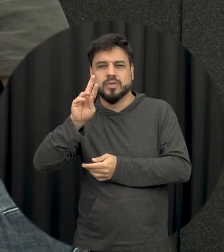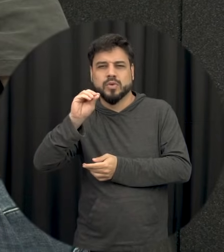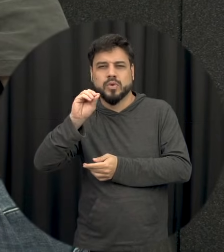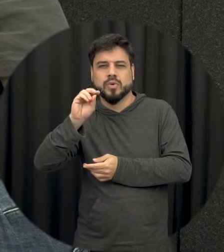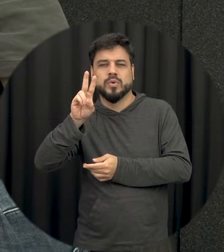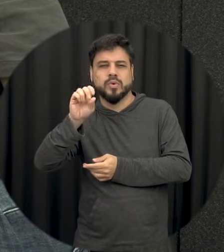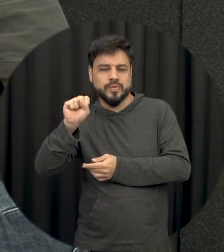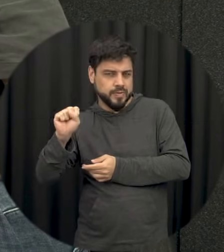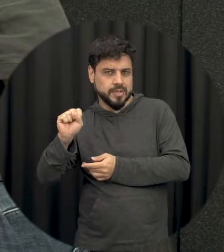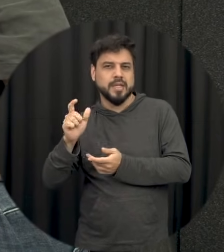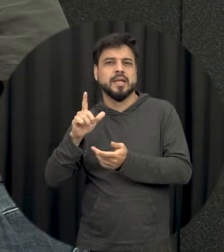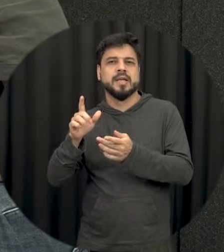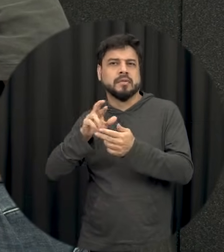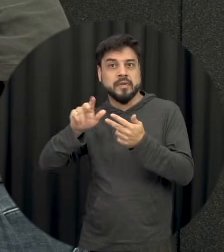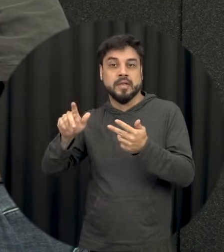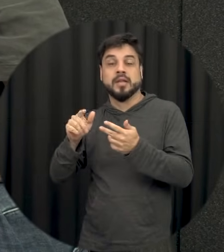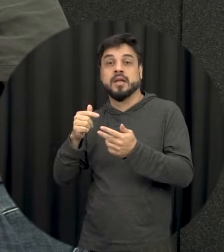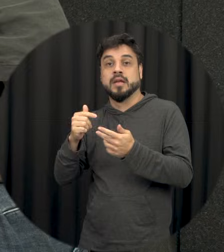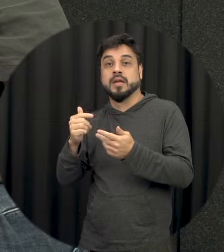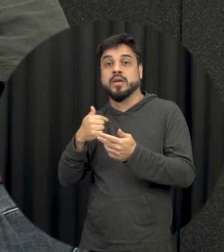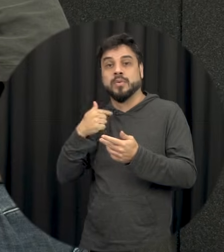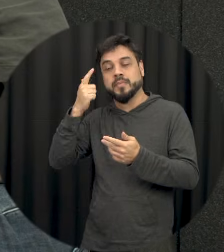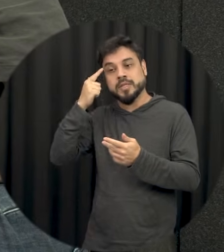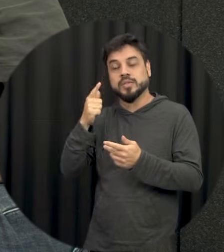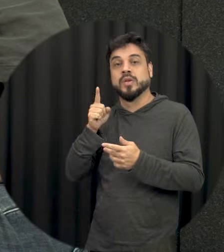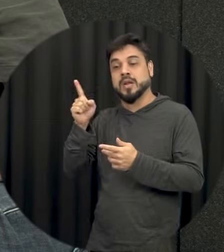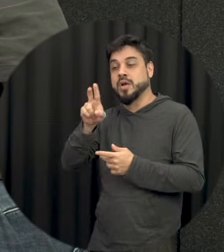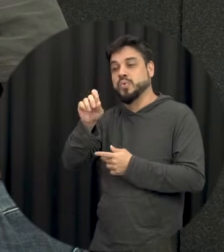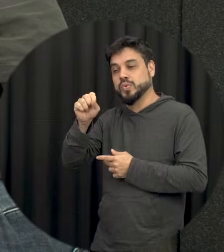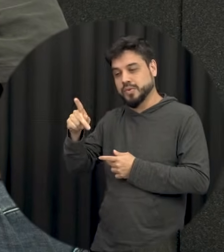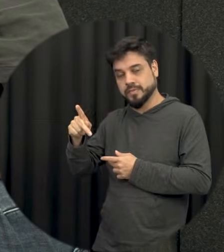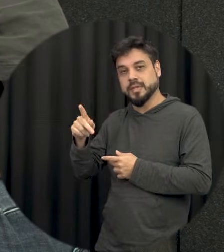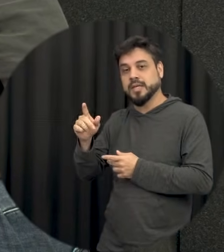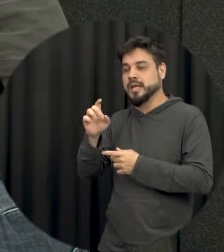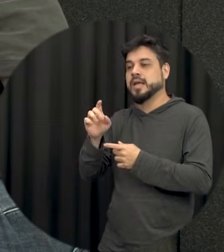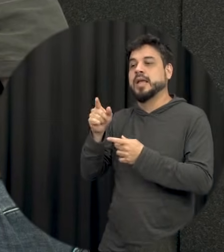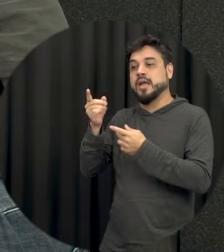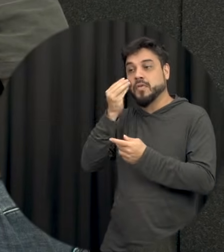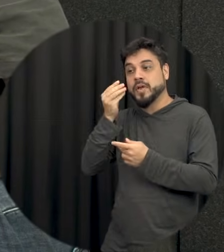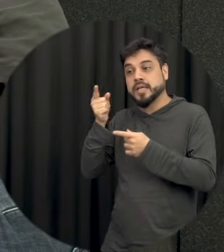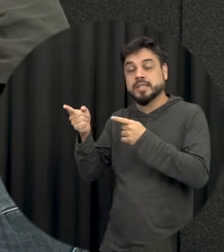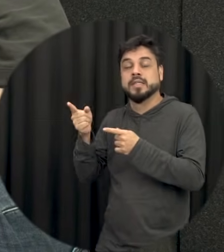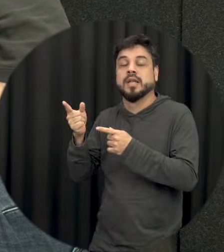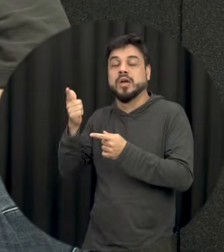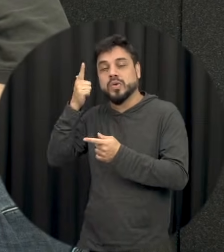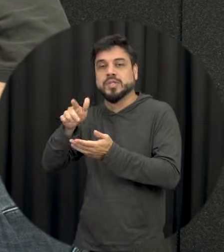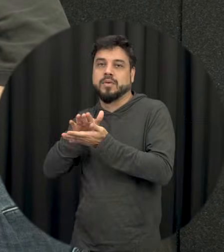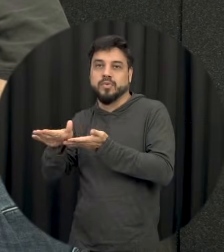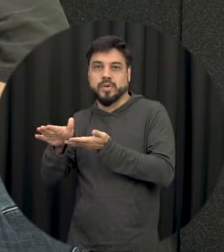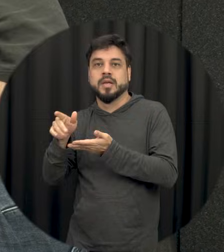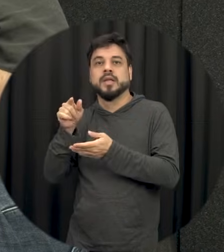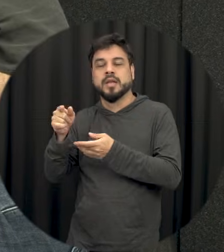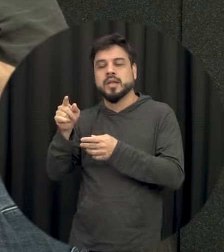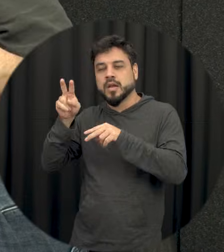e me aconselharam a mandar o livro para a editora da USP, a EDUSP, né, ver se que sempre tem um